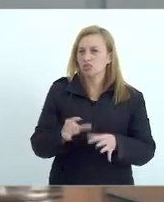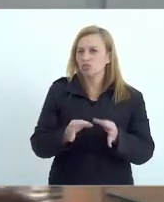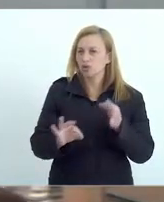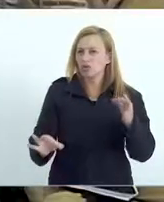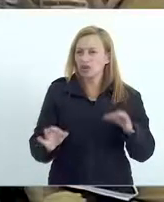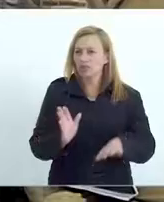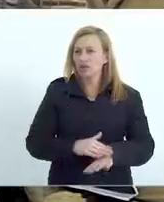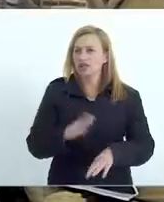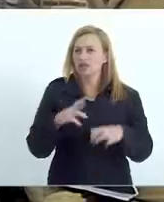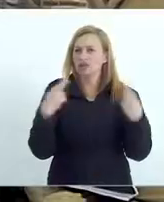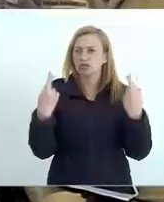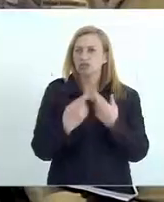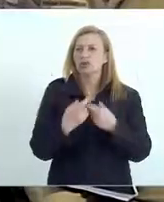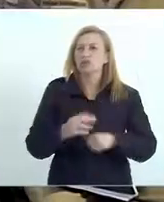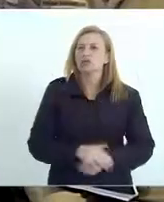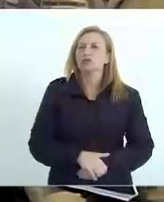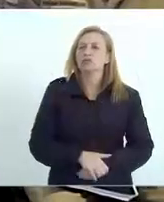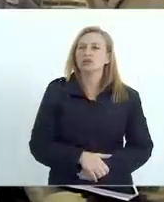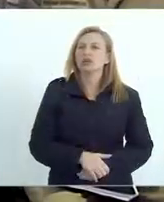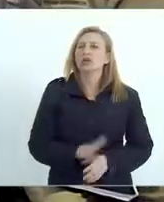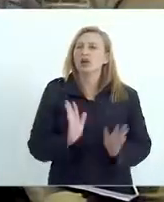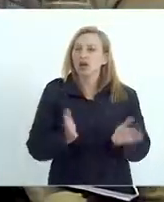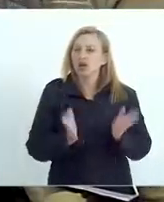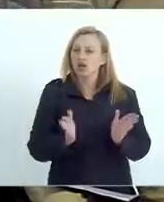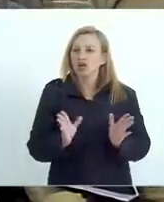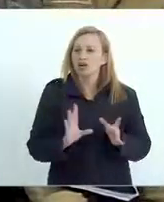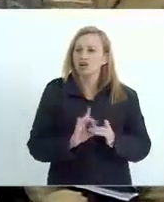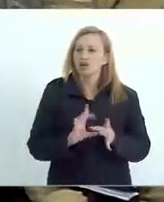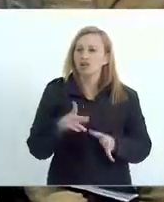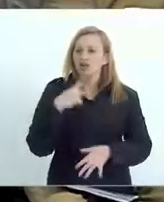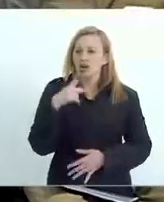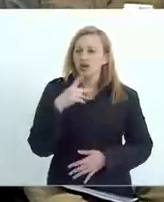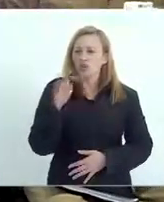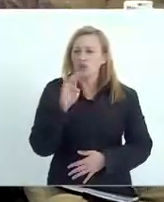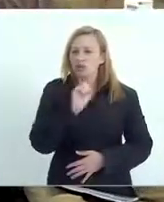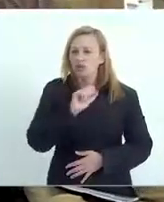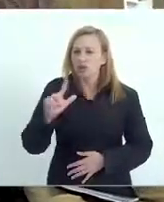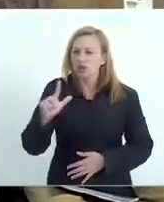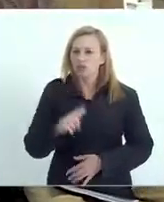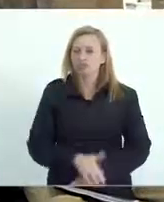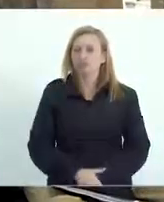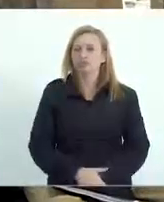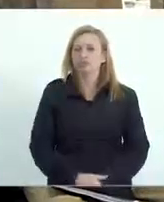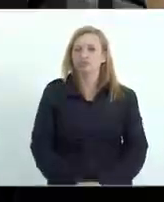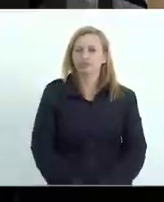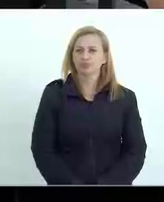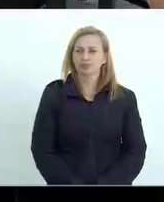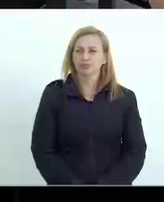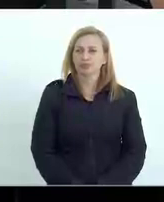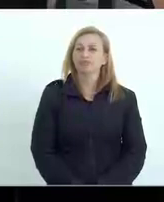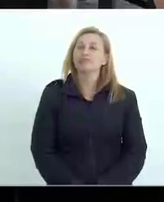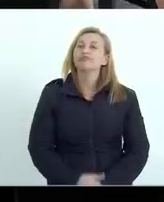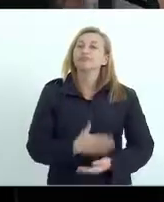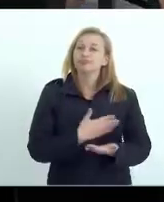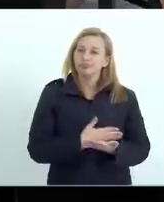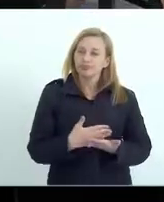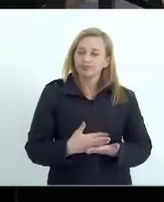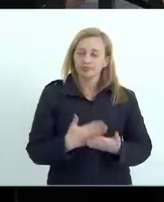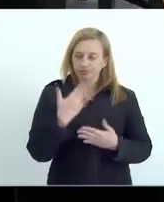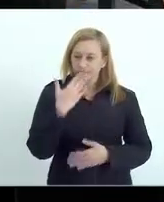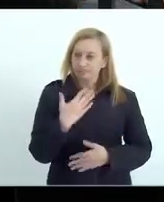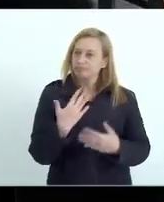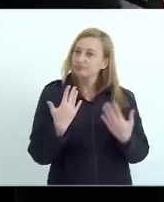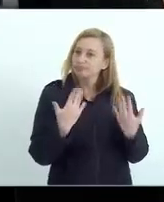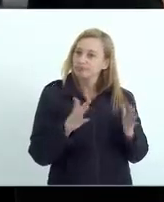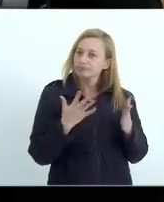comissão vou passar passar a palavra para o Coronel Neto é bom inicialmente